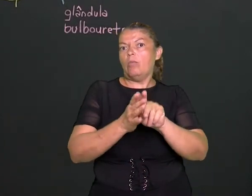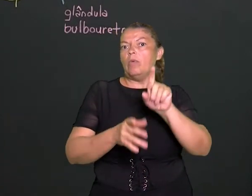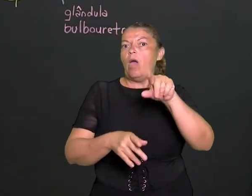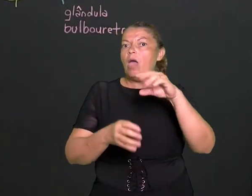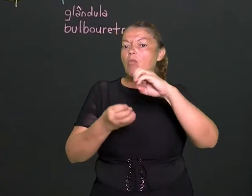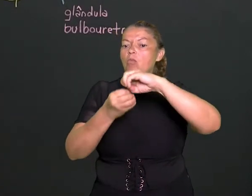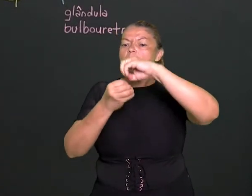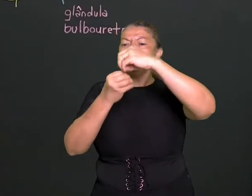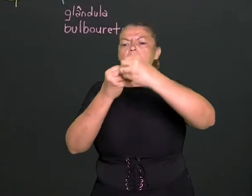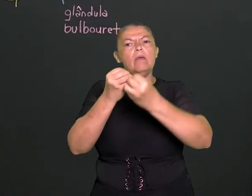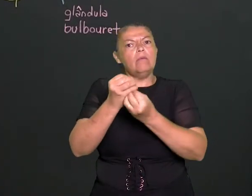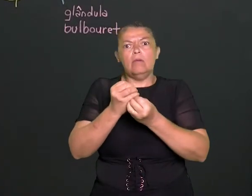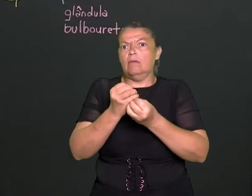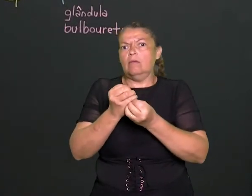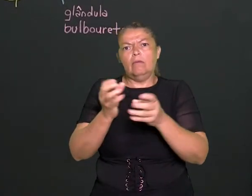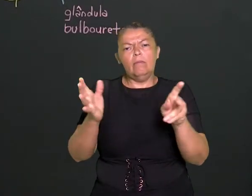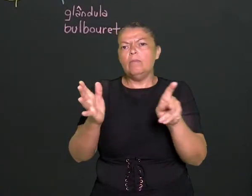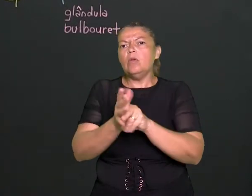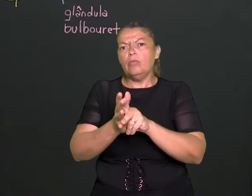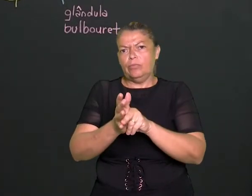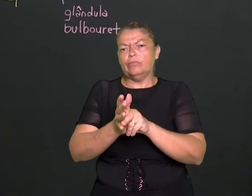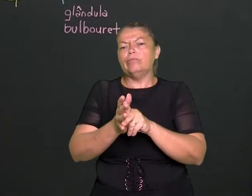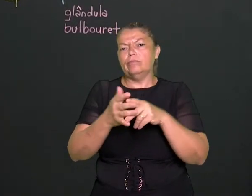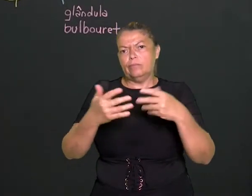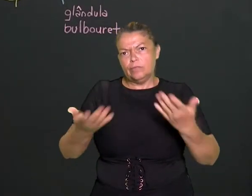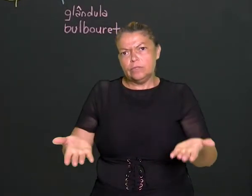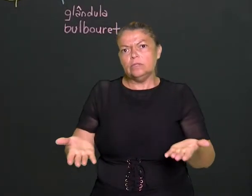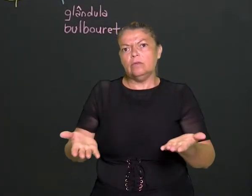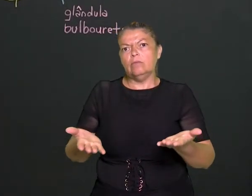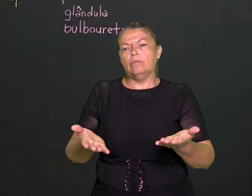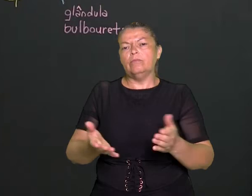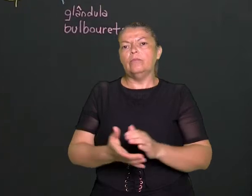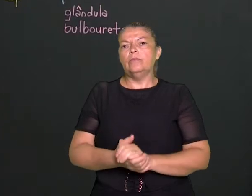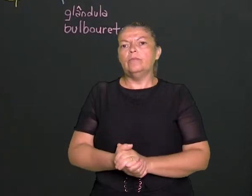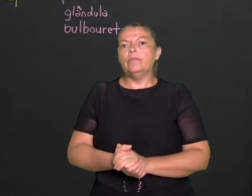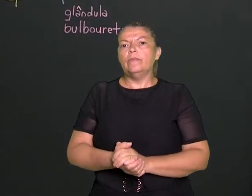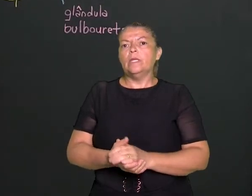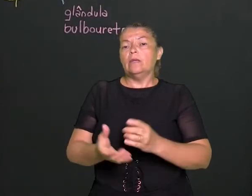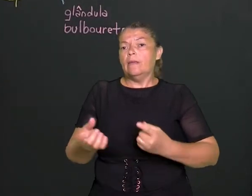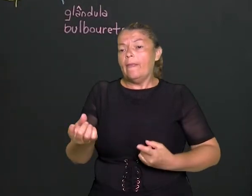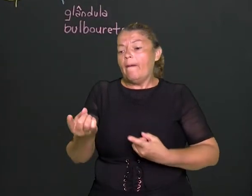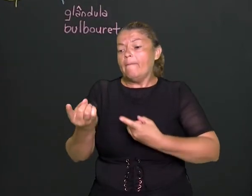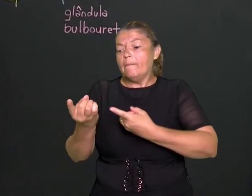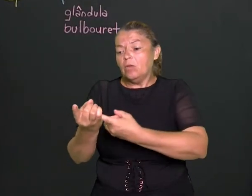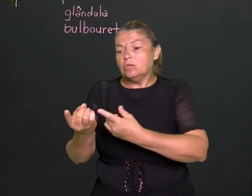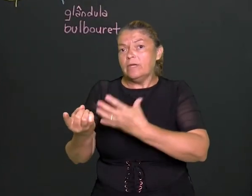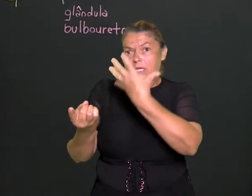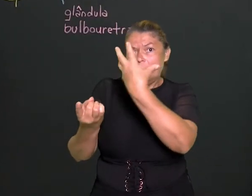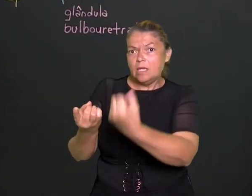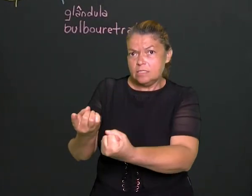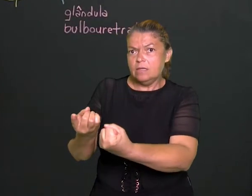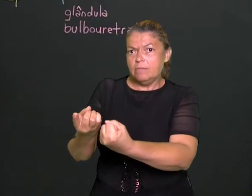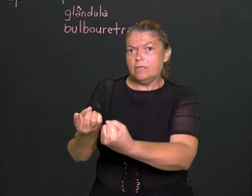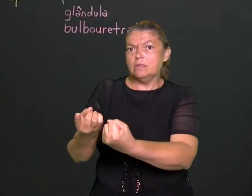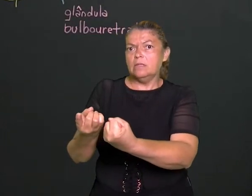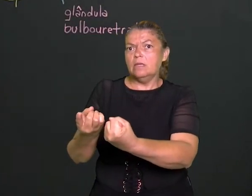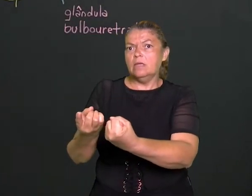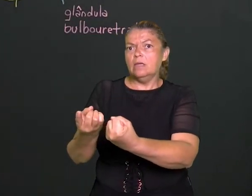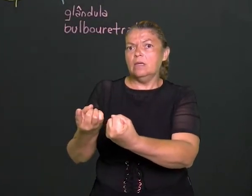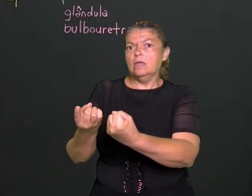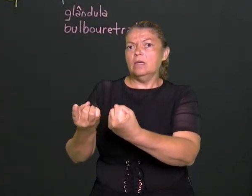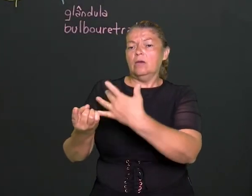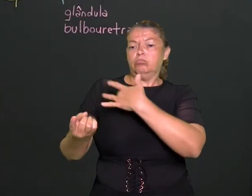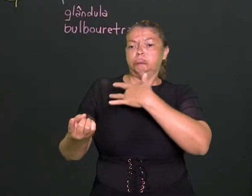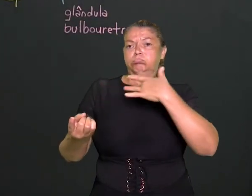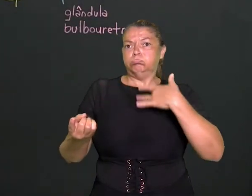de energia para sobreviver. E a nossa energia ela vem de carboidratos. Então aqui na próstata ele vai receber